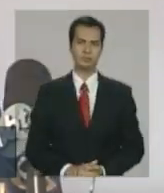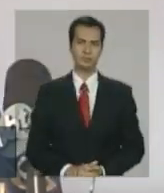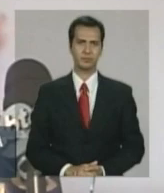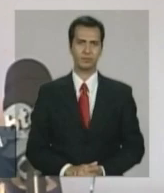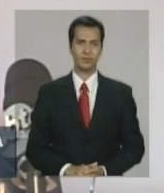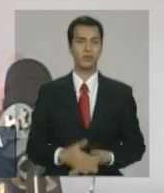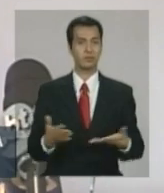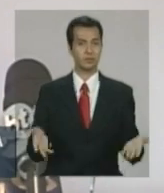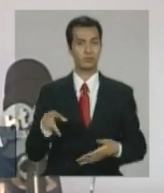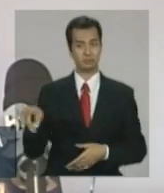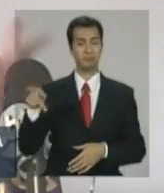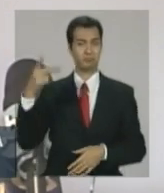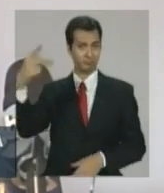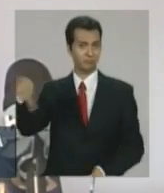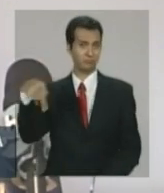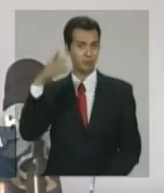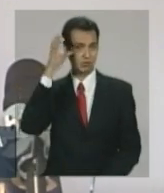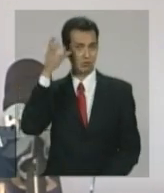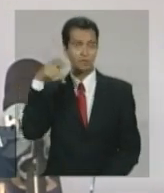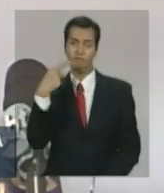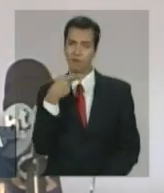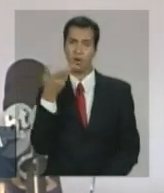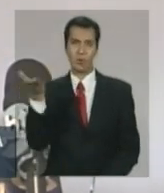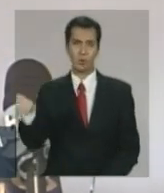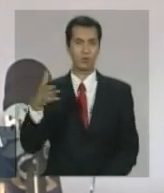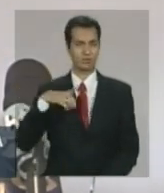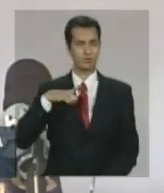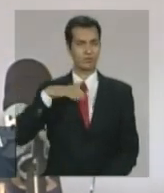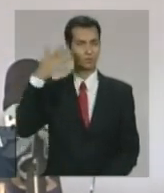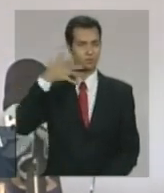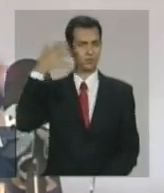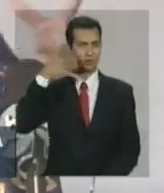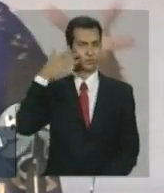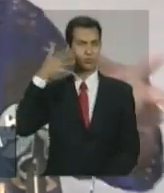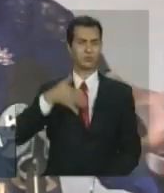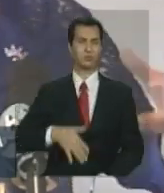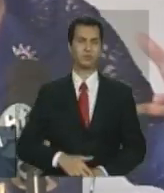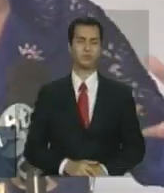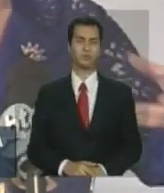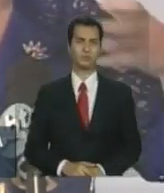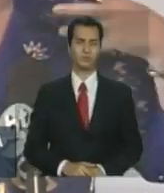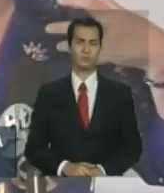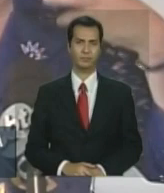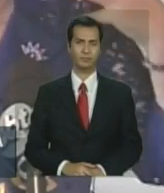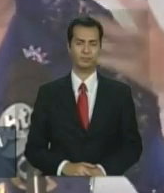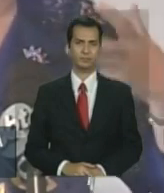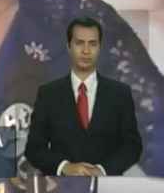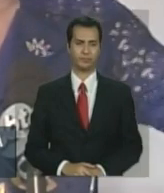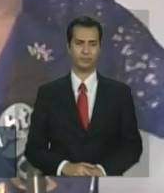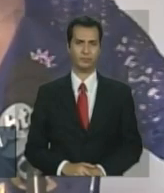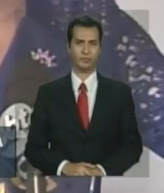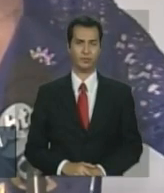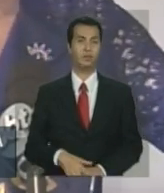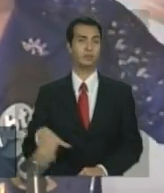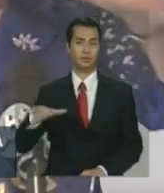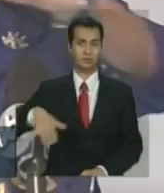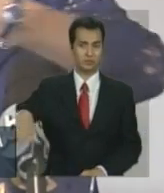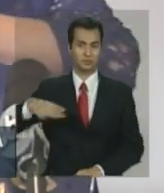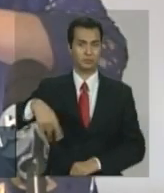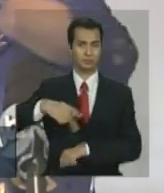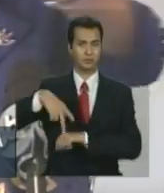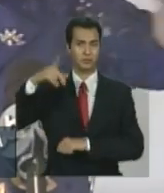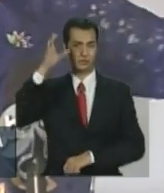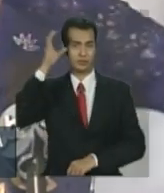eles mesmos dizem, né? Tá no discurso do Meng Jiabao, eles vão ter um nível de demanda